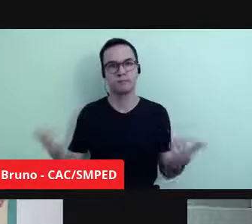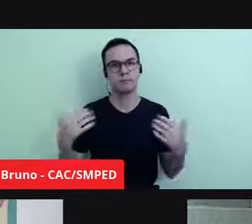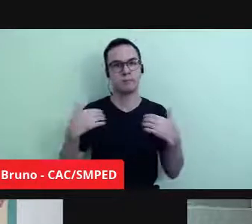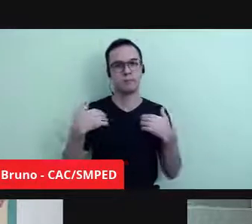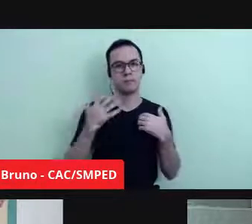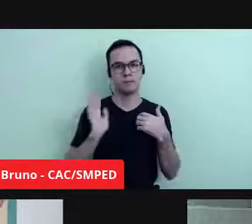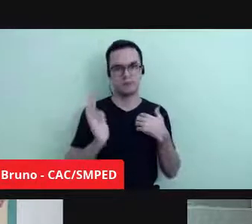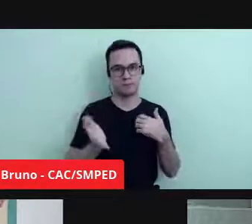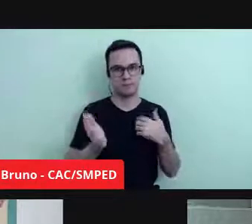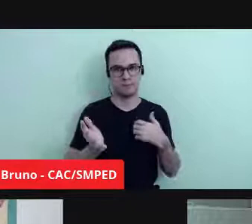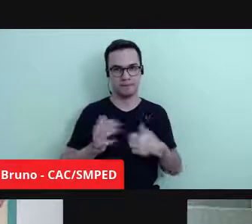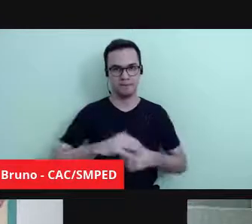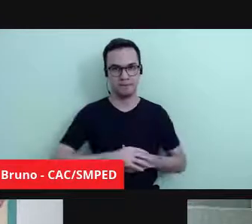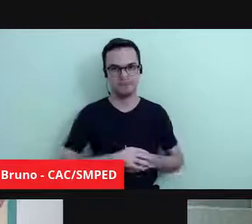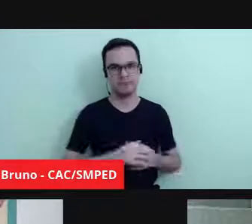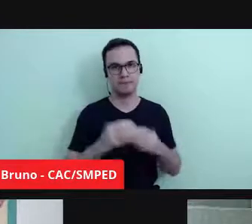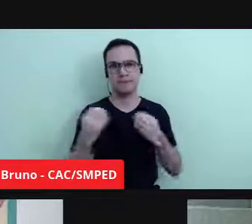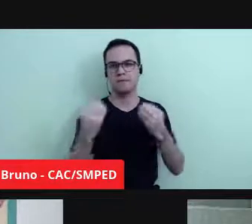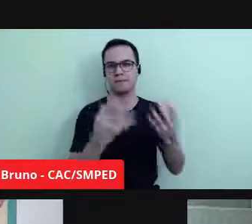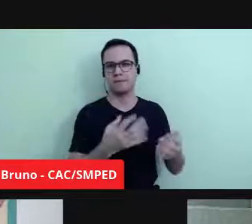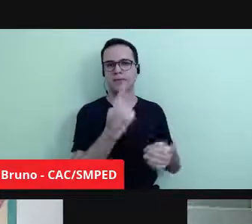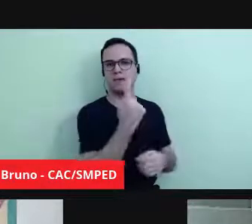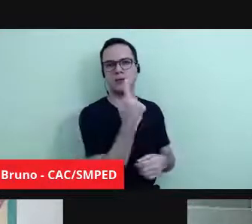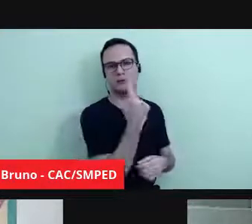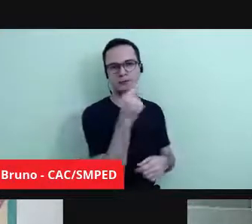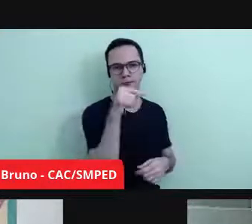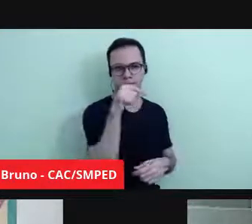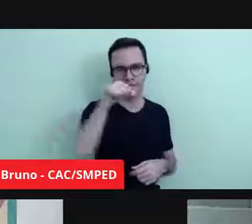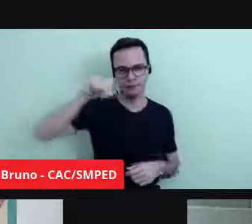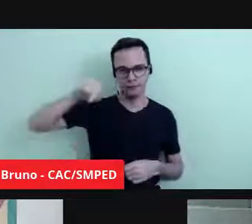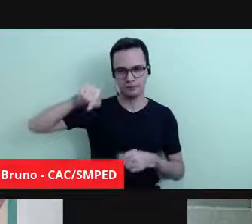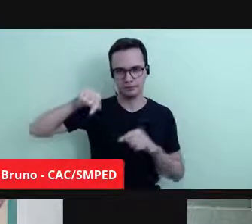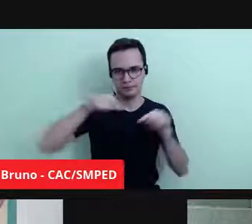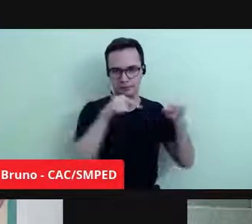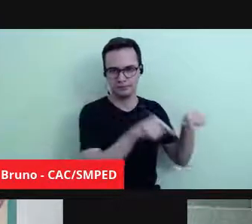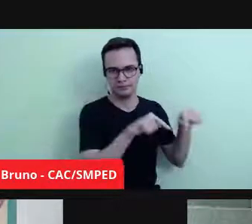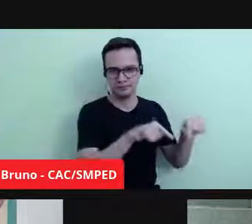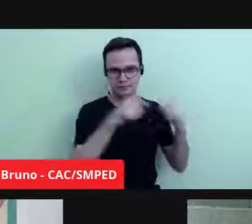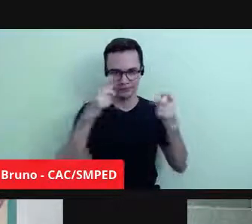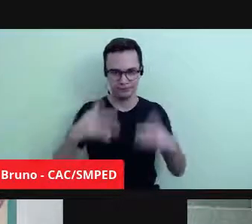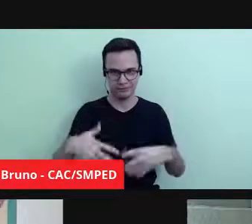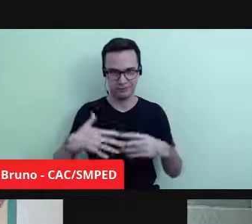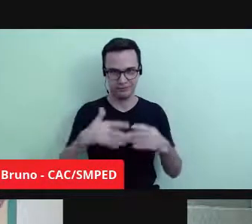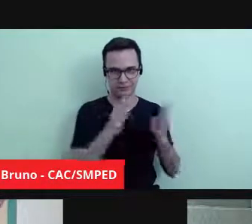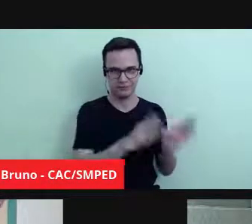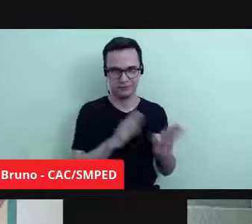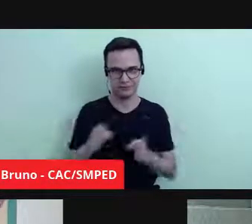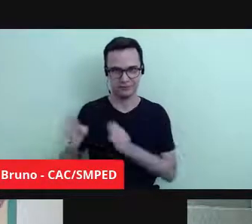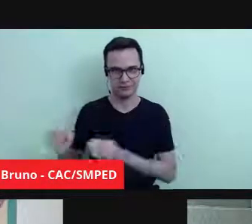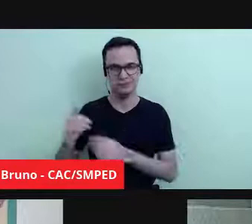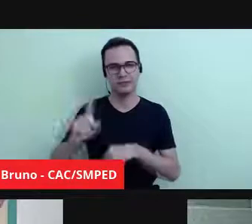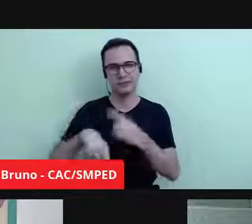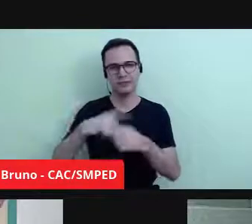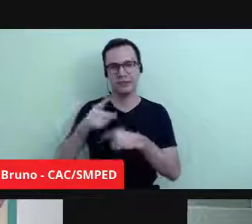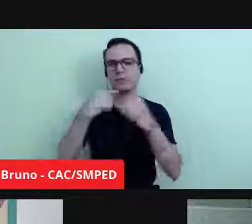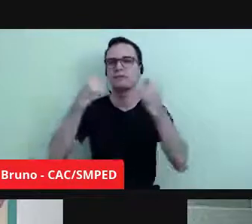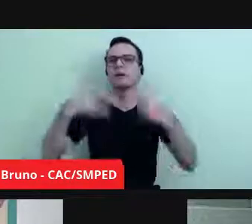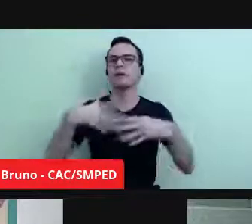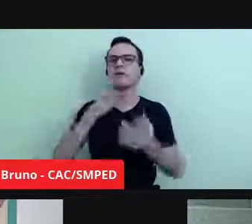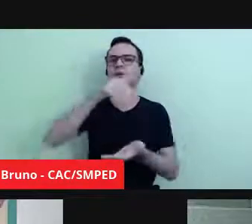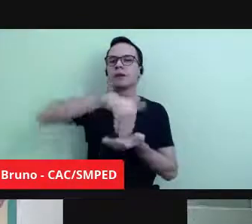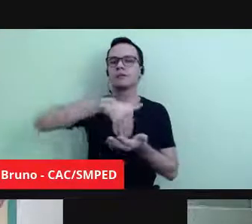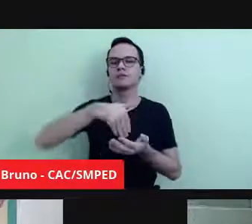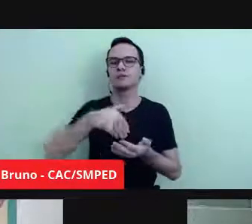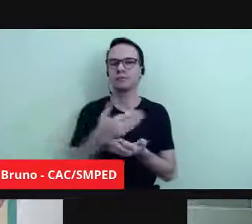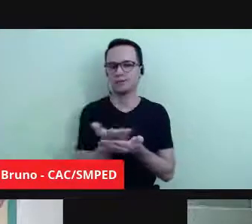eu vou devolver a palavra a vocês, começando pela Marinalva, seguindo a mesma ordem, para que vocês façam as últimas considerações que